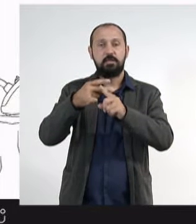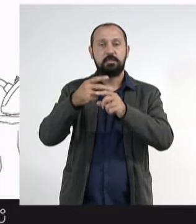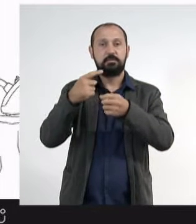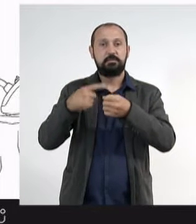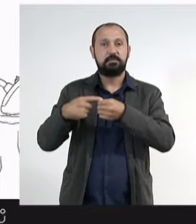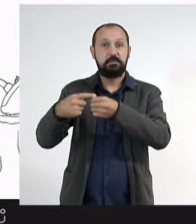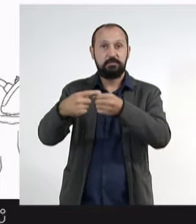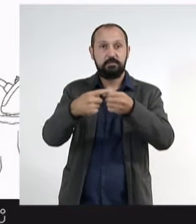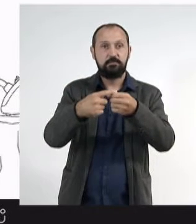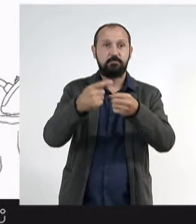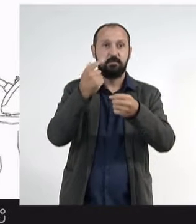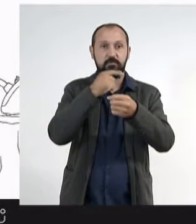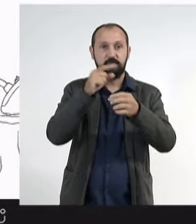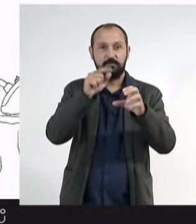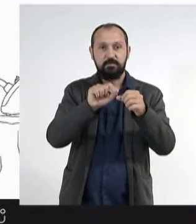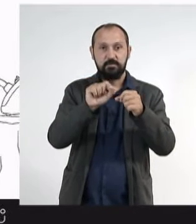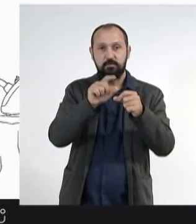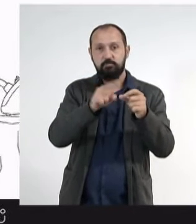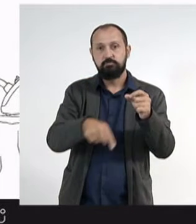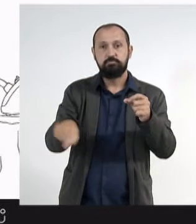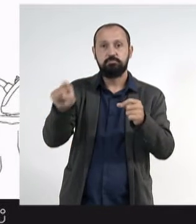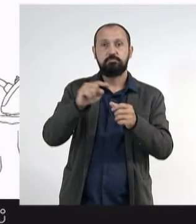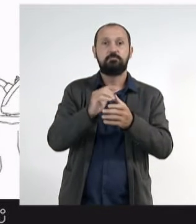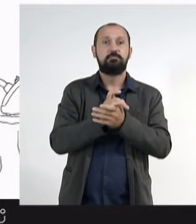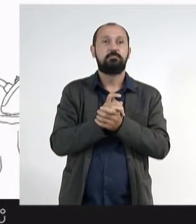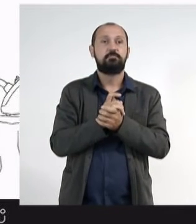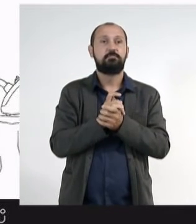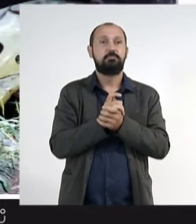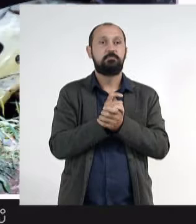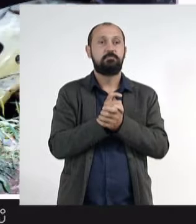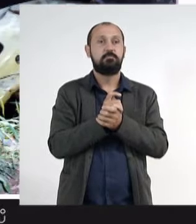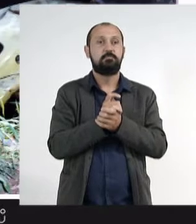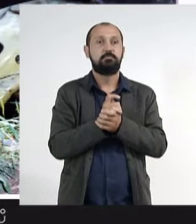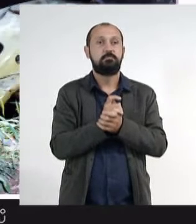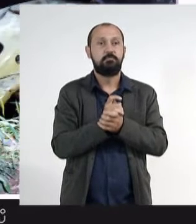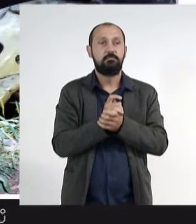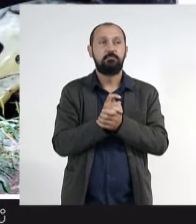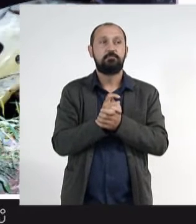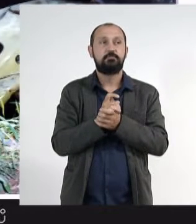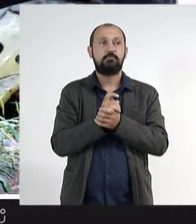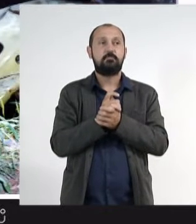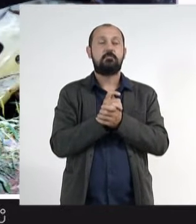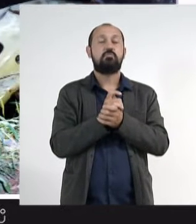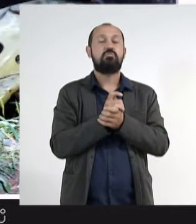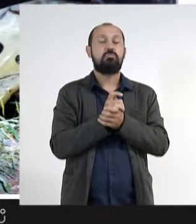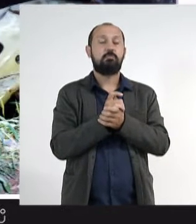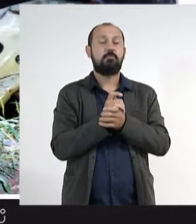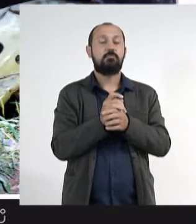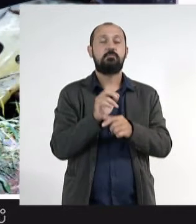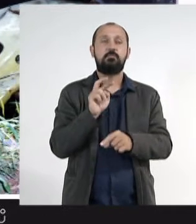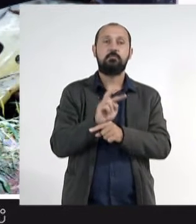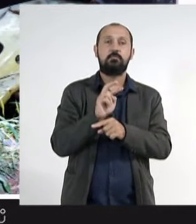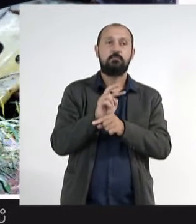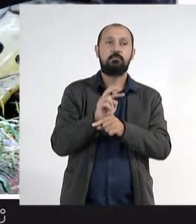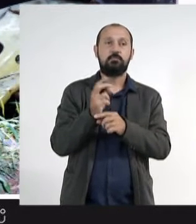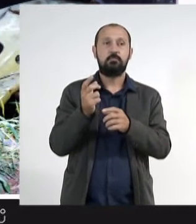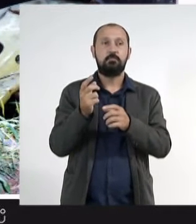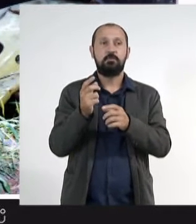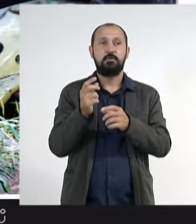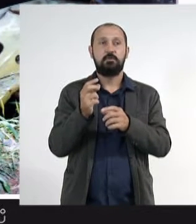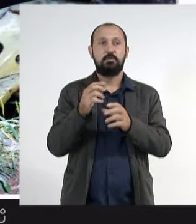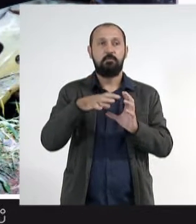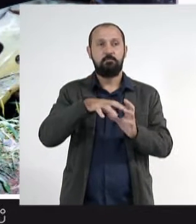cidade para fechar o ciclo. Portanto, nós estamos muito longe de um ciclo fechado